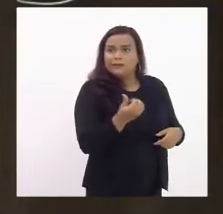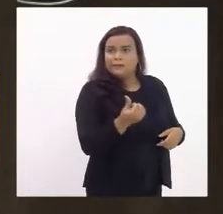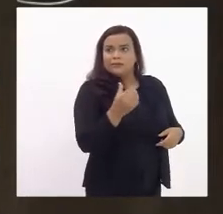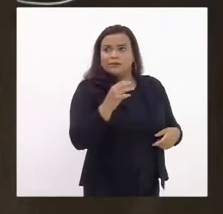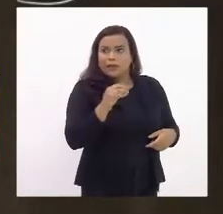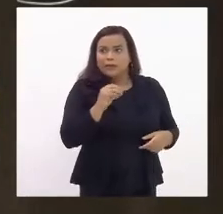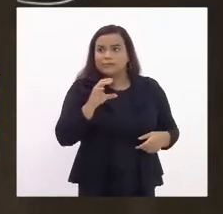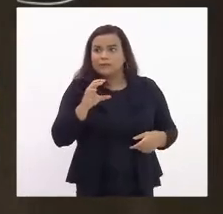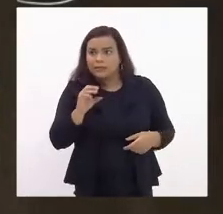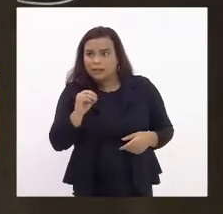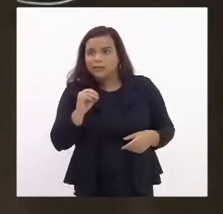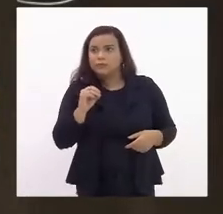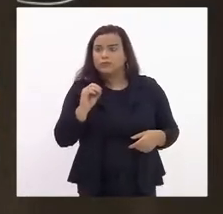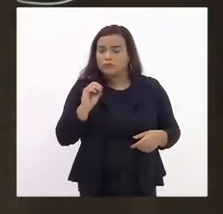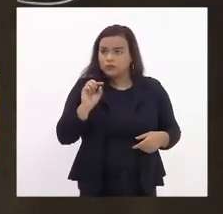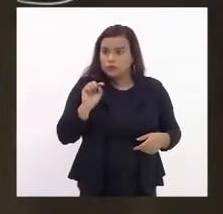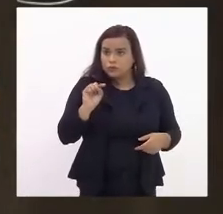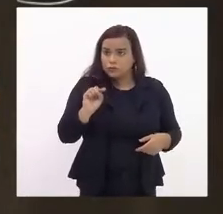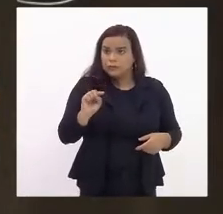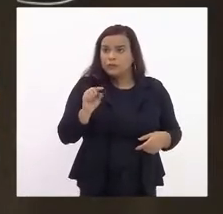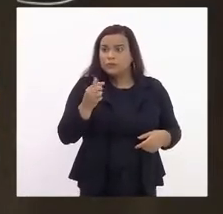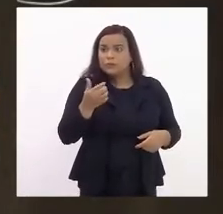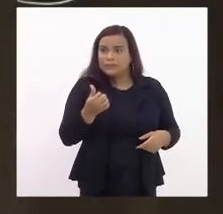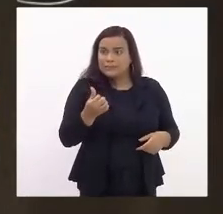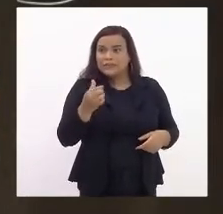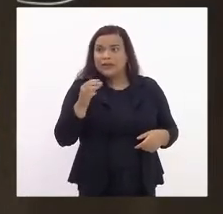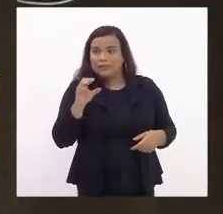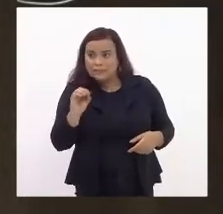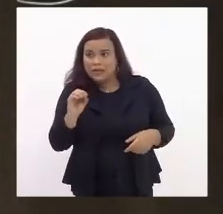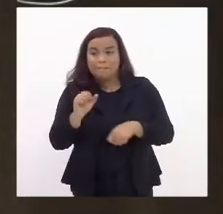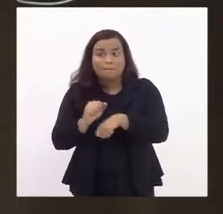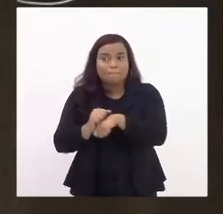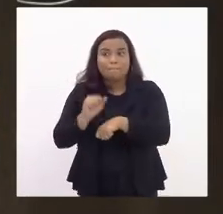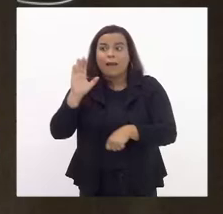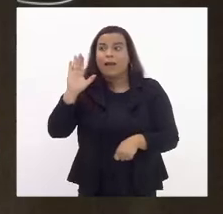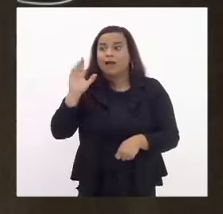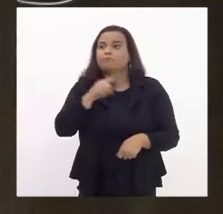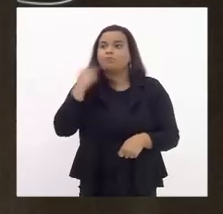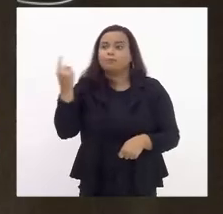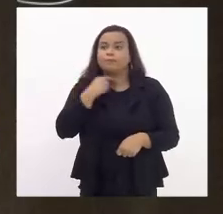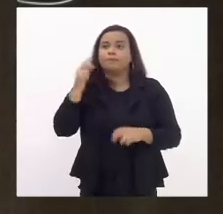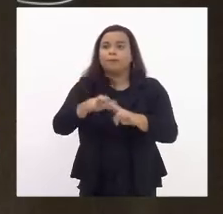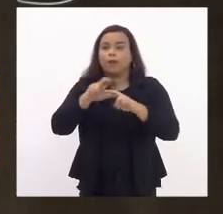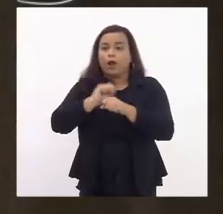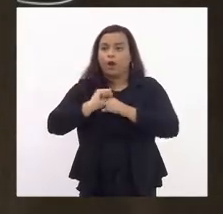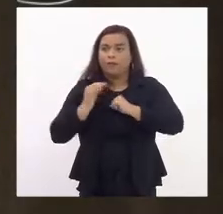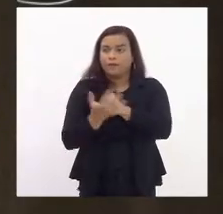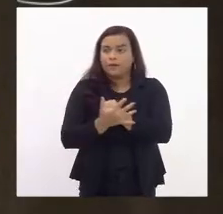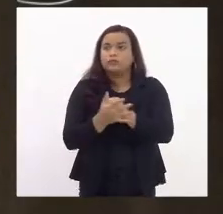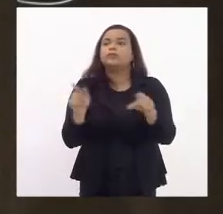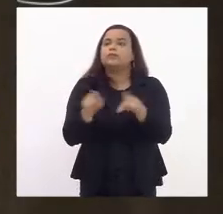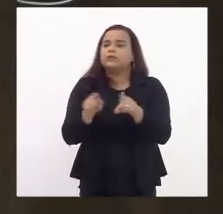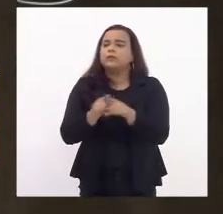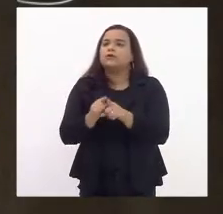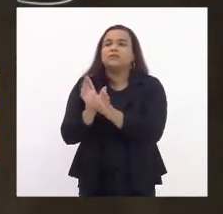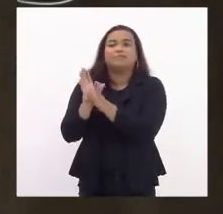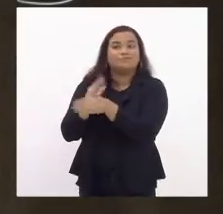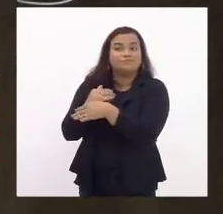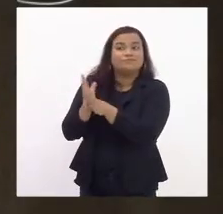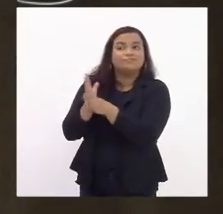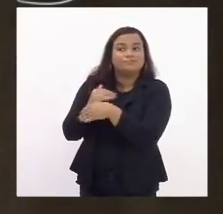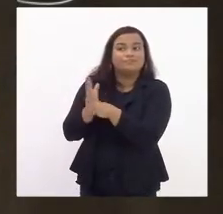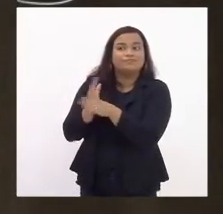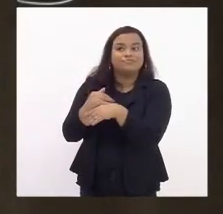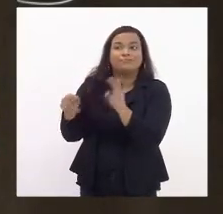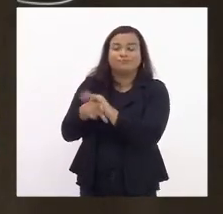mil pessoas mortas com a Covid-19, também estão mortas pela negligência do